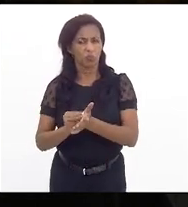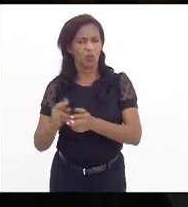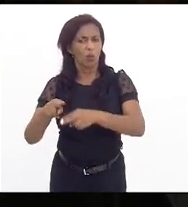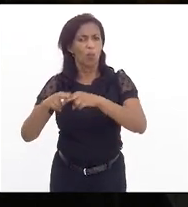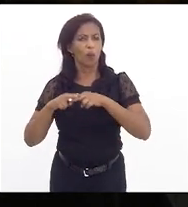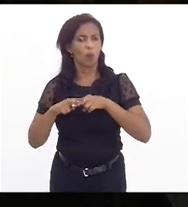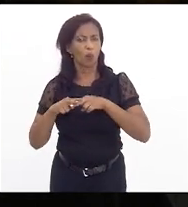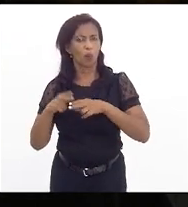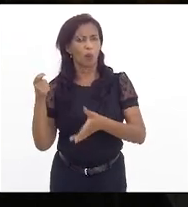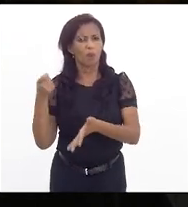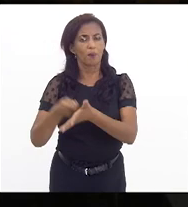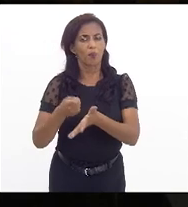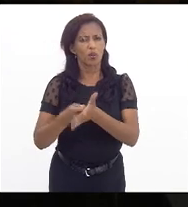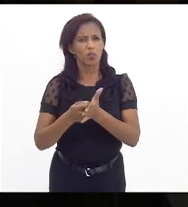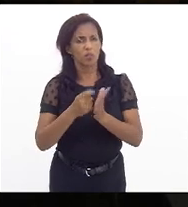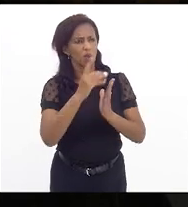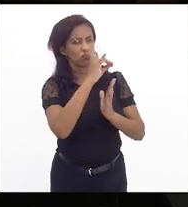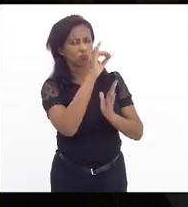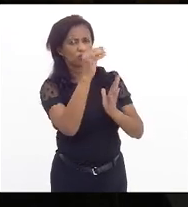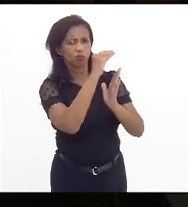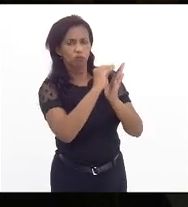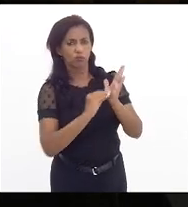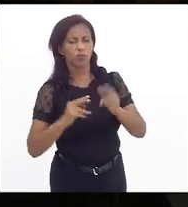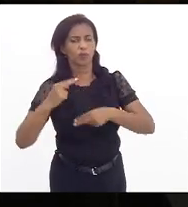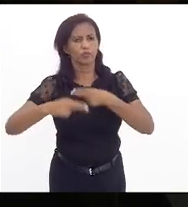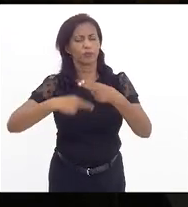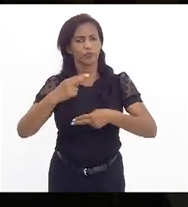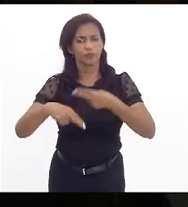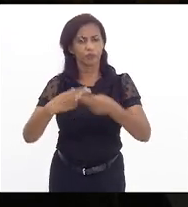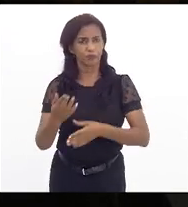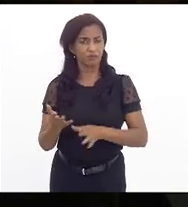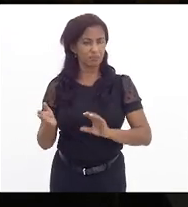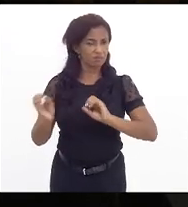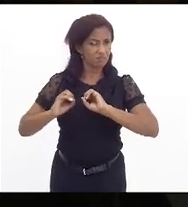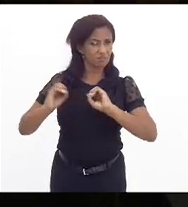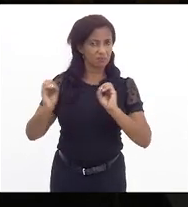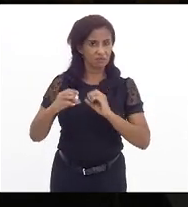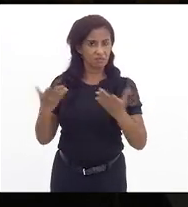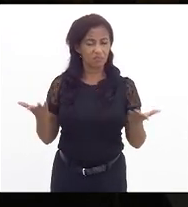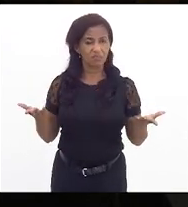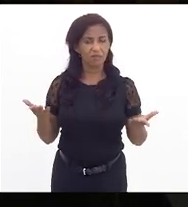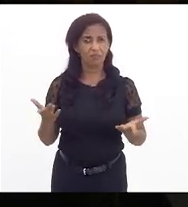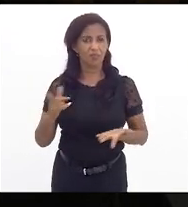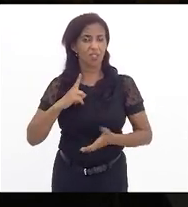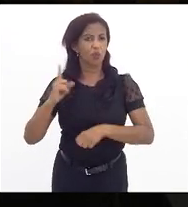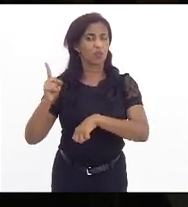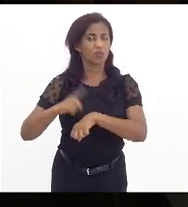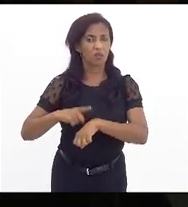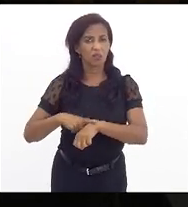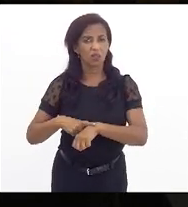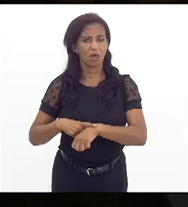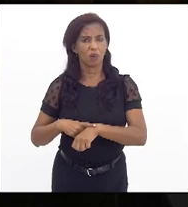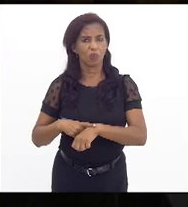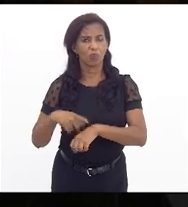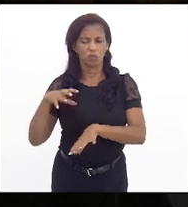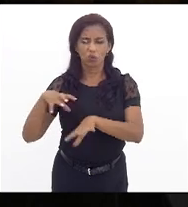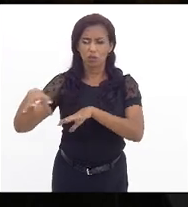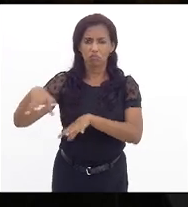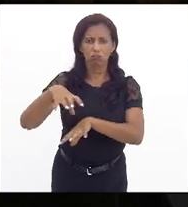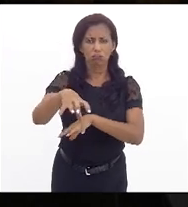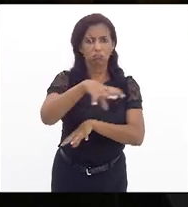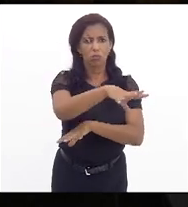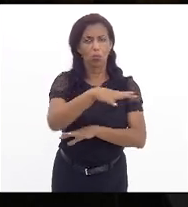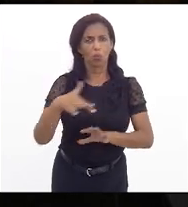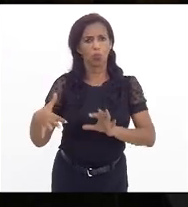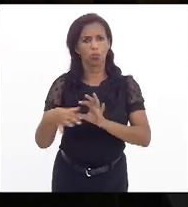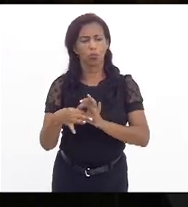uma imposição de um calendário, de uma reforma que sequer deu tempo dos setores ligados à